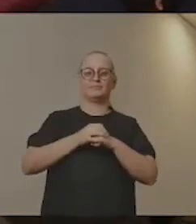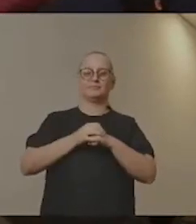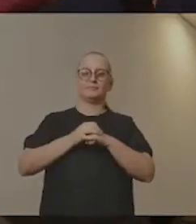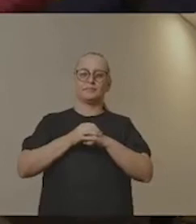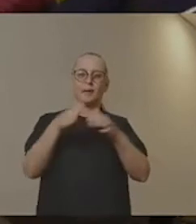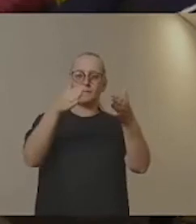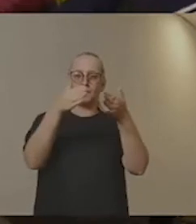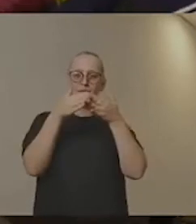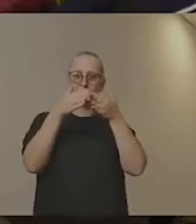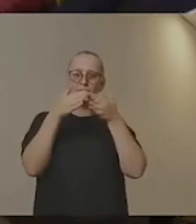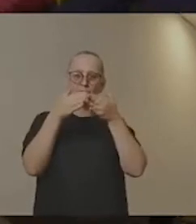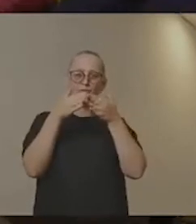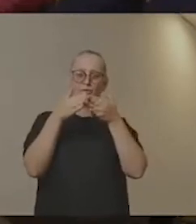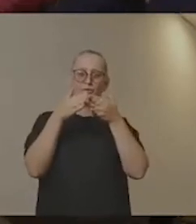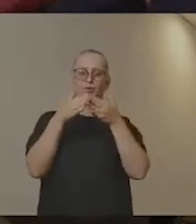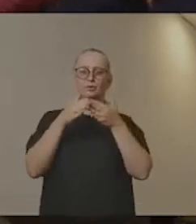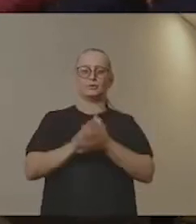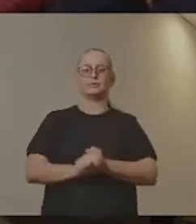acontecesse. Ok.